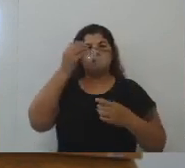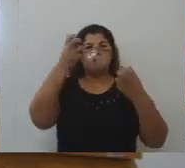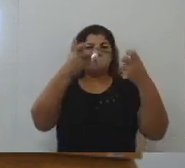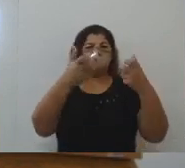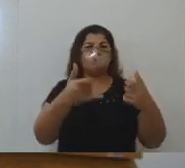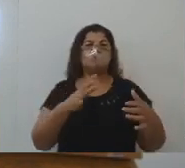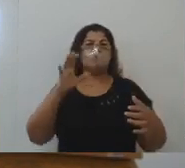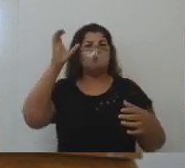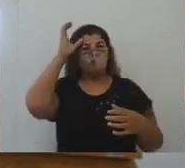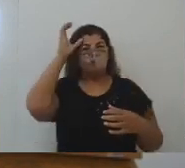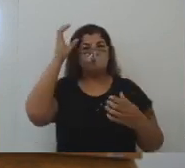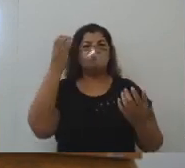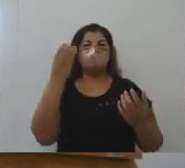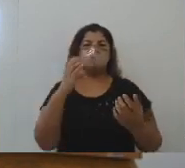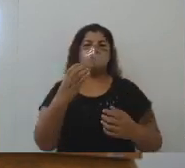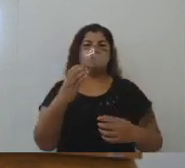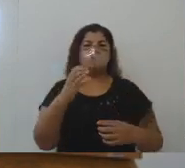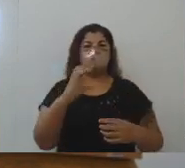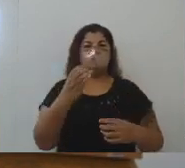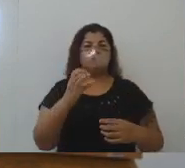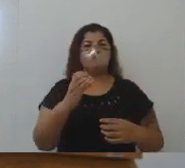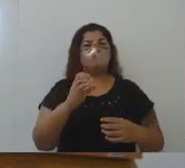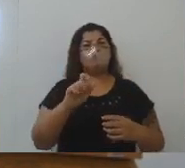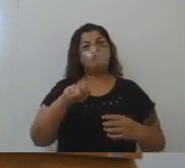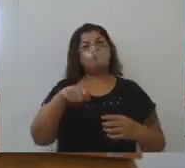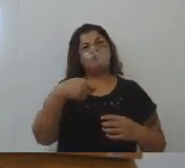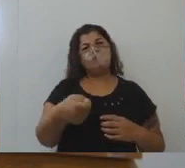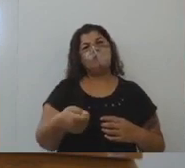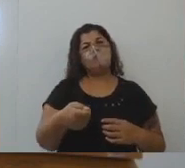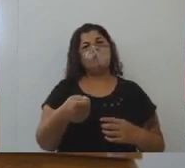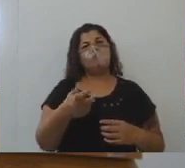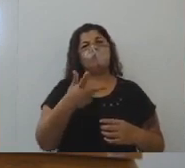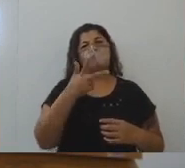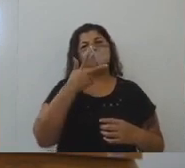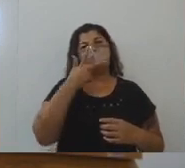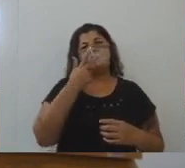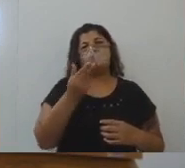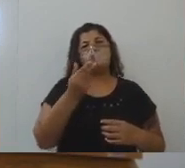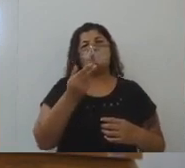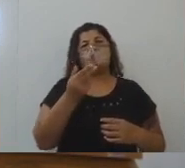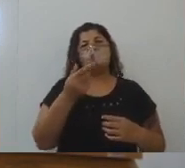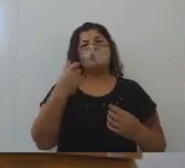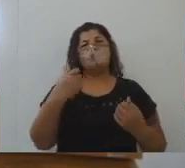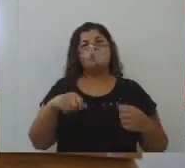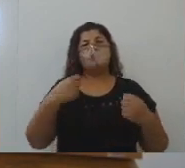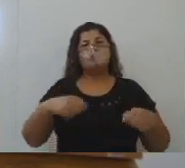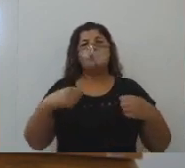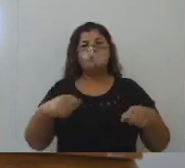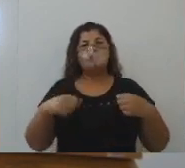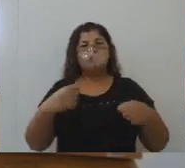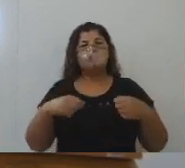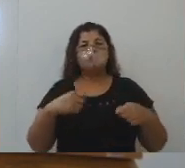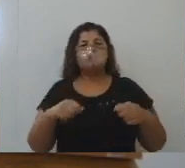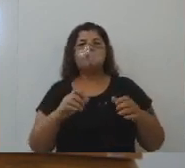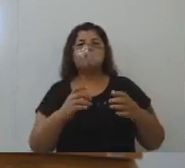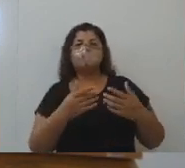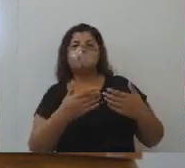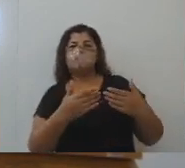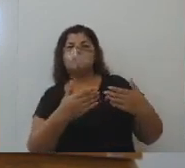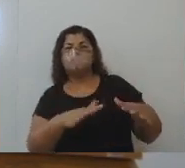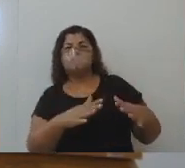explicação do conhecimento científico, tá certo? Eu estou dizendo que eu tenho, na verdade, que abrir mão daquilo que